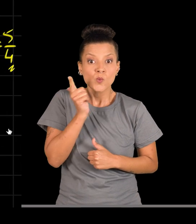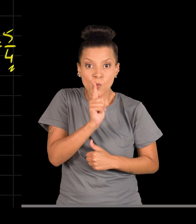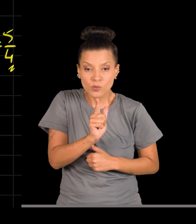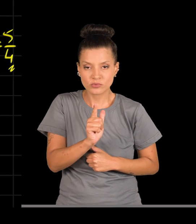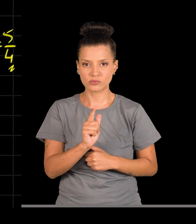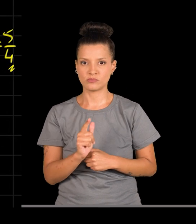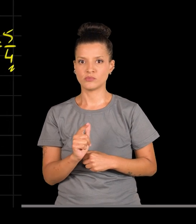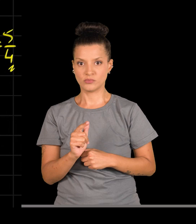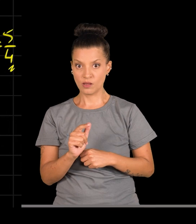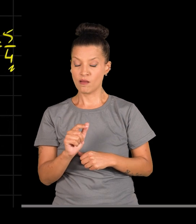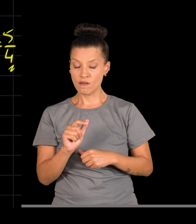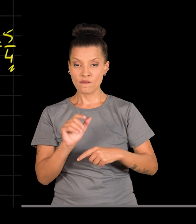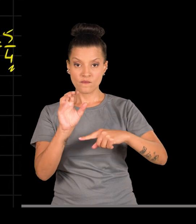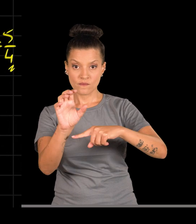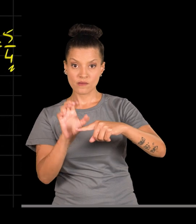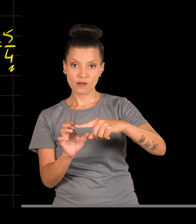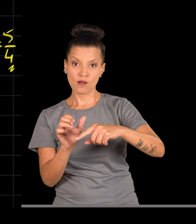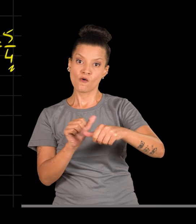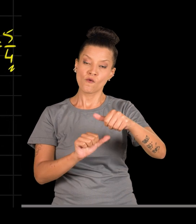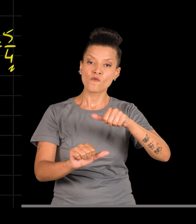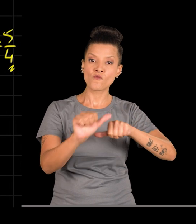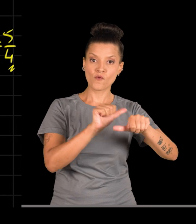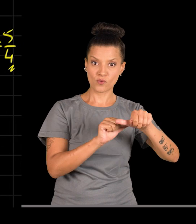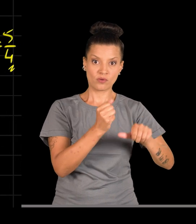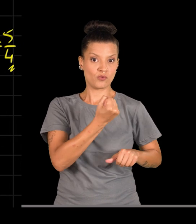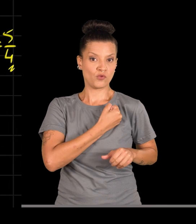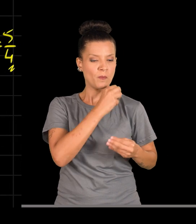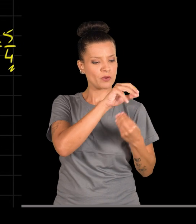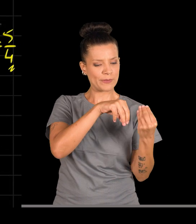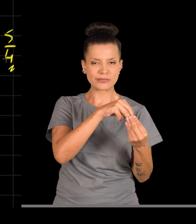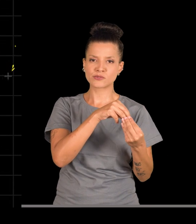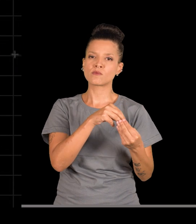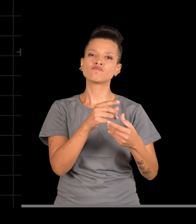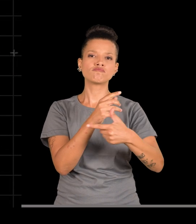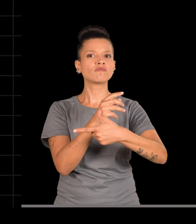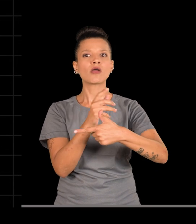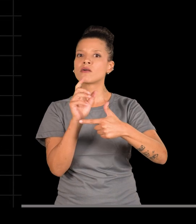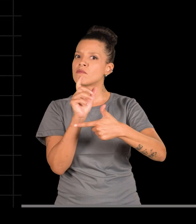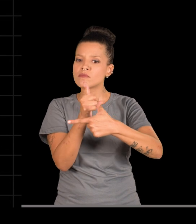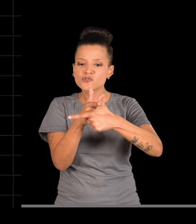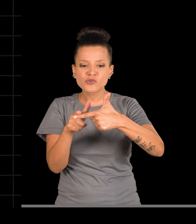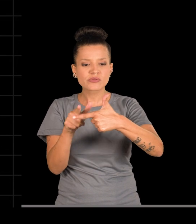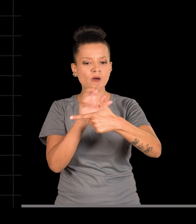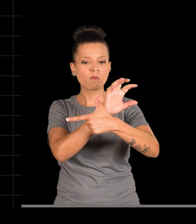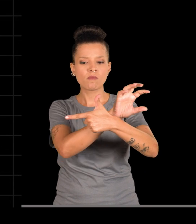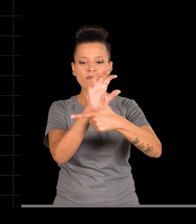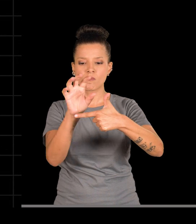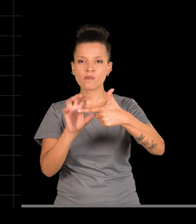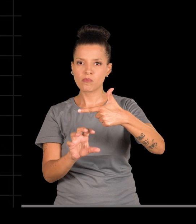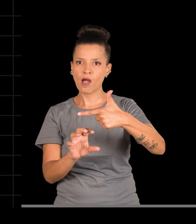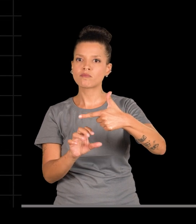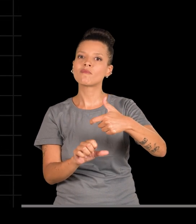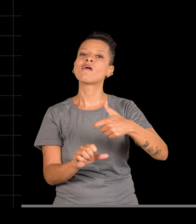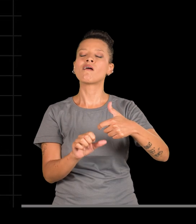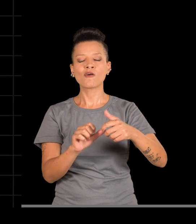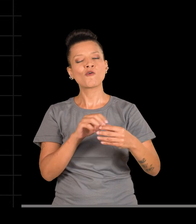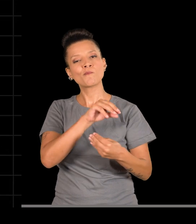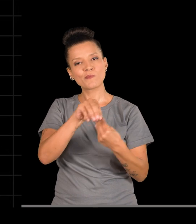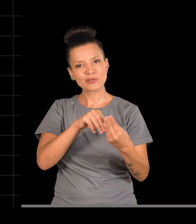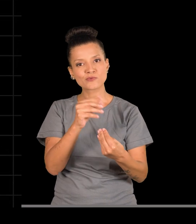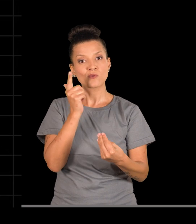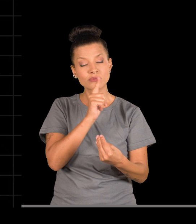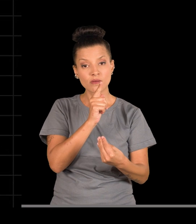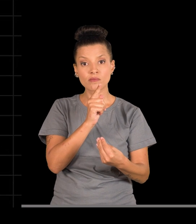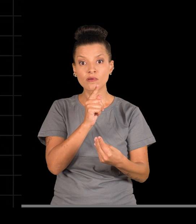tornar uma fração como número misto, eu posso muito bem efetuar essa divisão, que fica tranquilinho de fazer, né? E aí, se eu quiser fazer o caminho inverso,